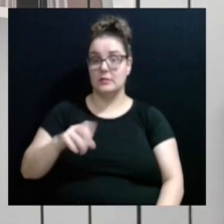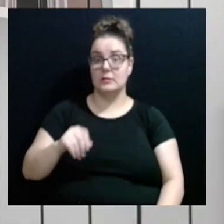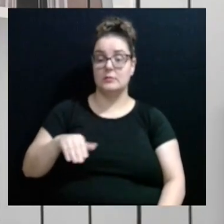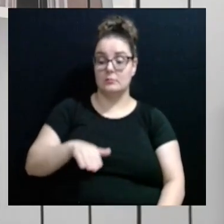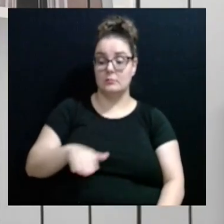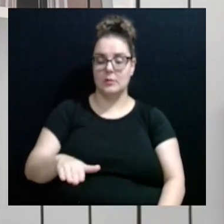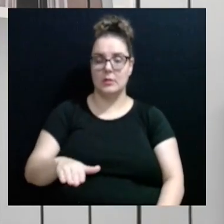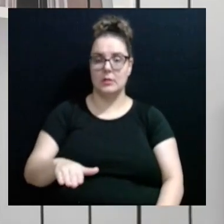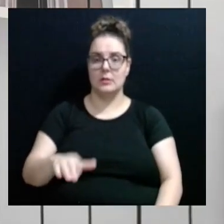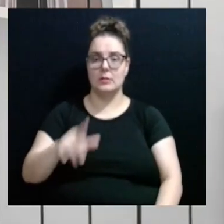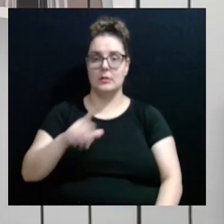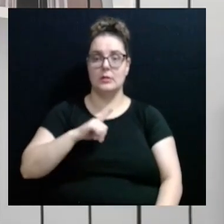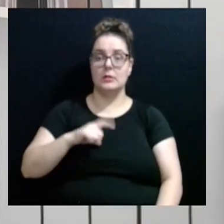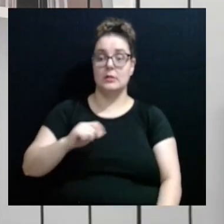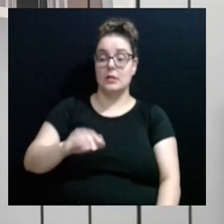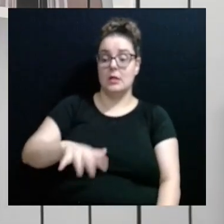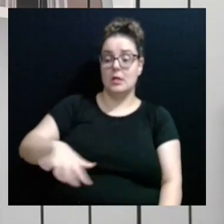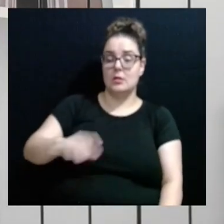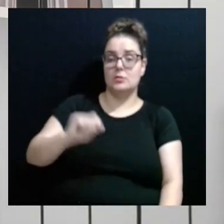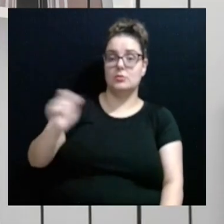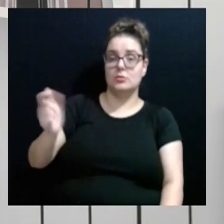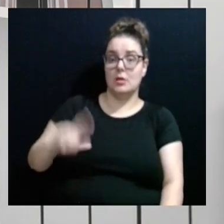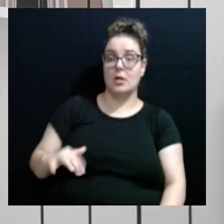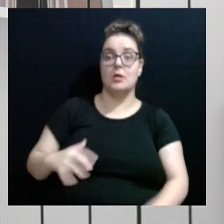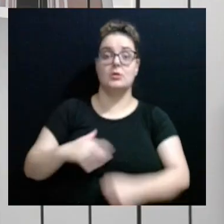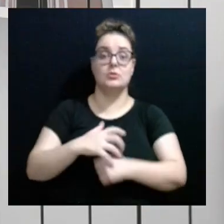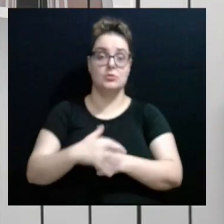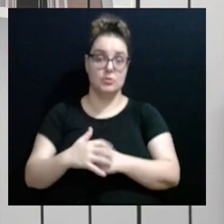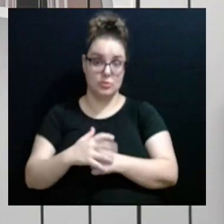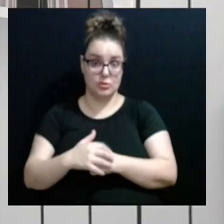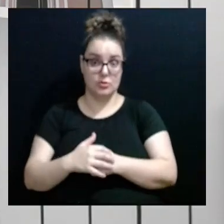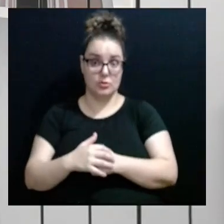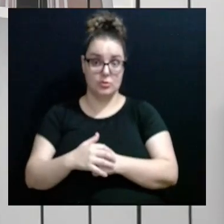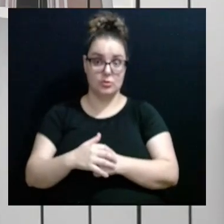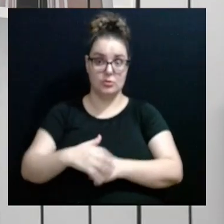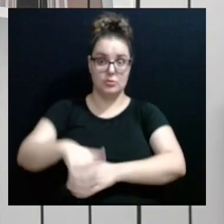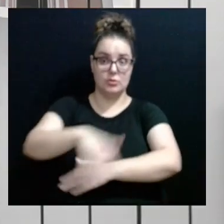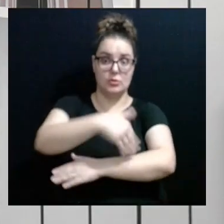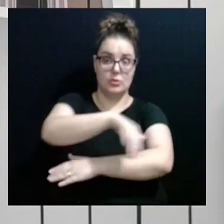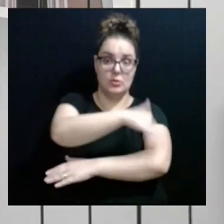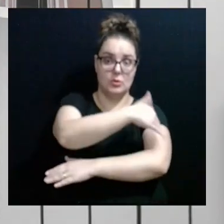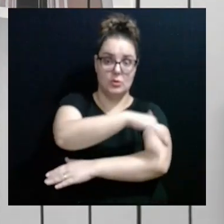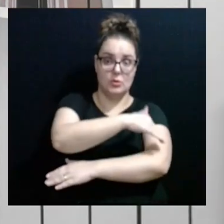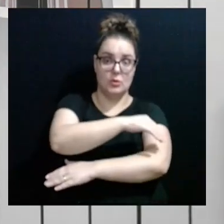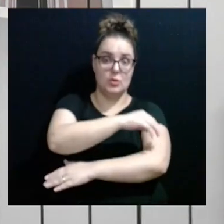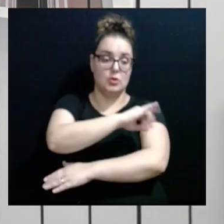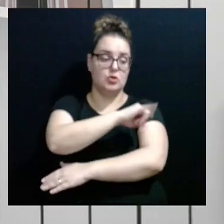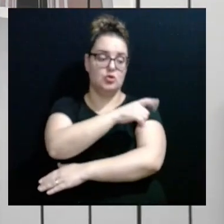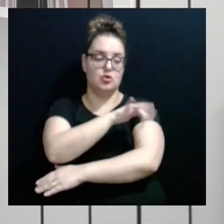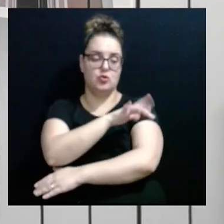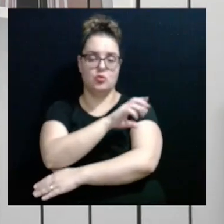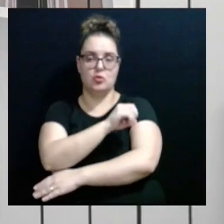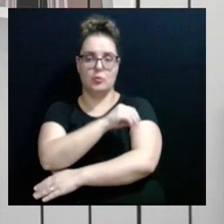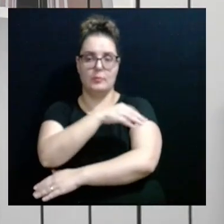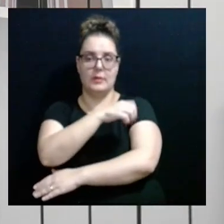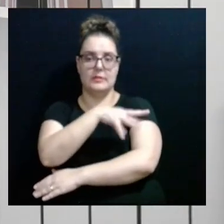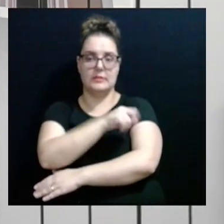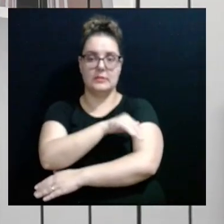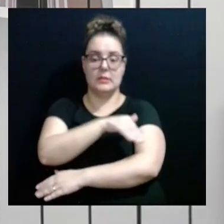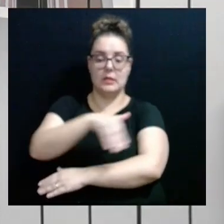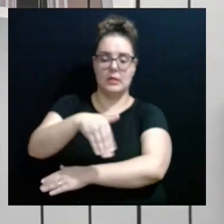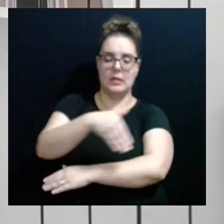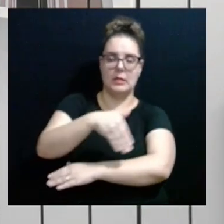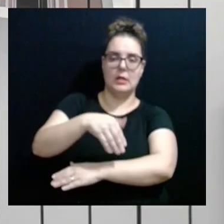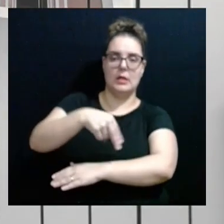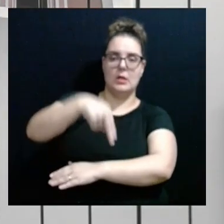a Zona Azul Digital, desde o cruzamento com a Avenida Júlio de Mesquita até alcançar a Norte e